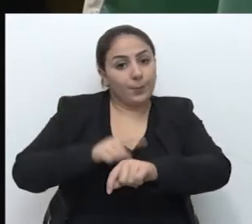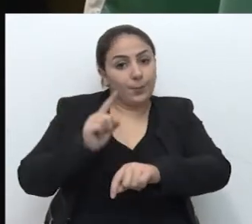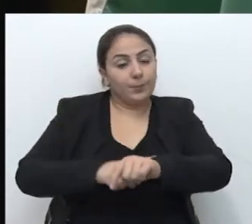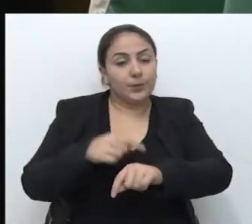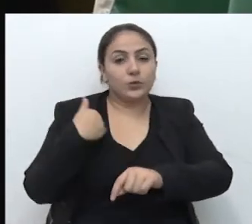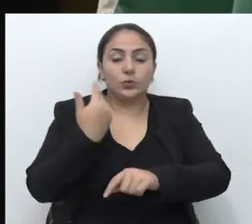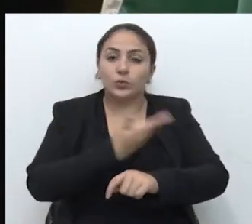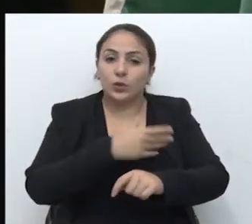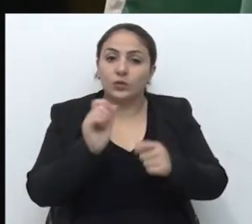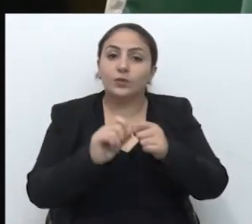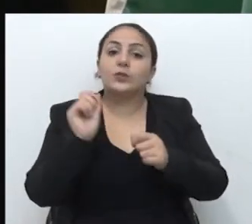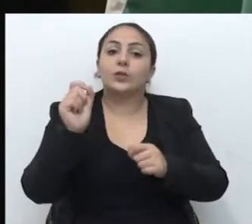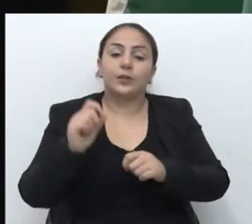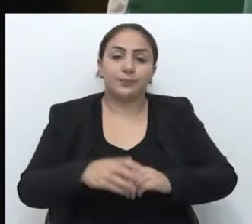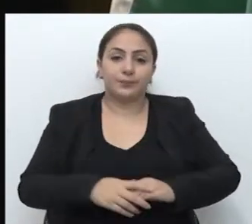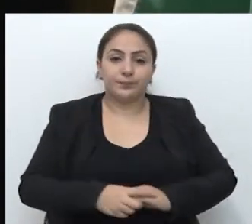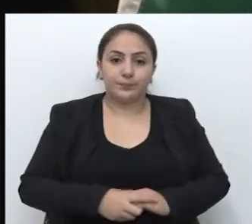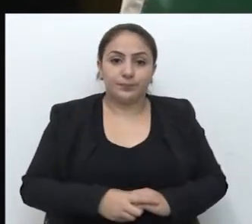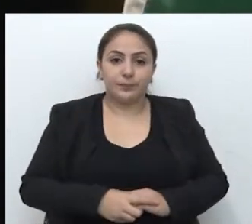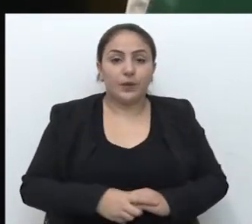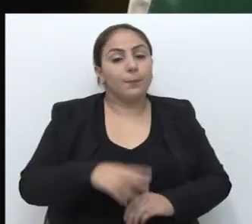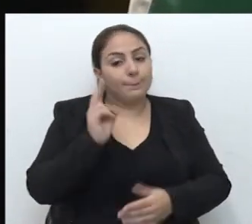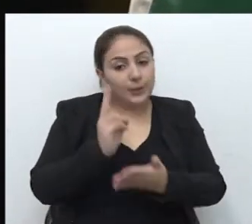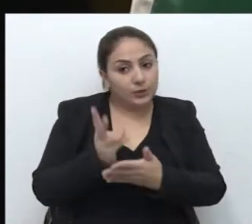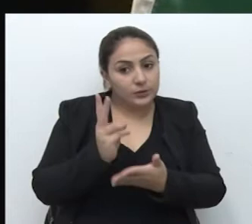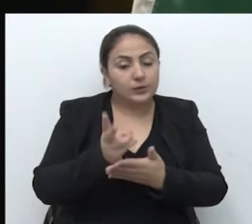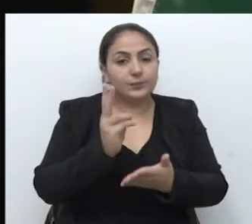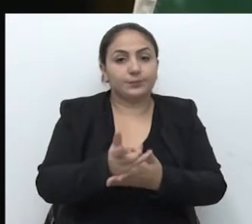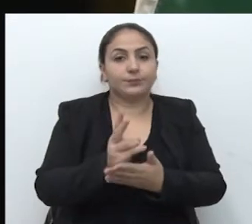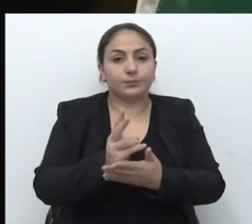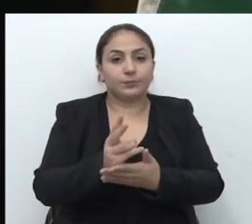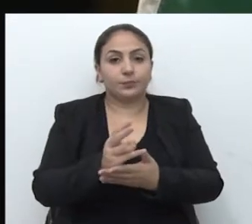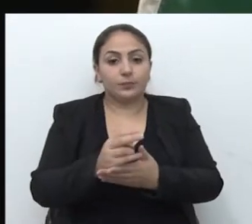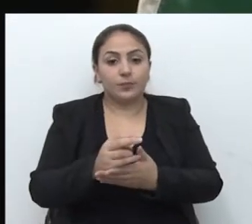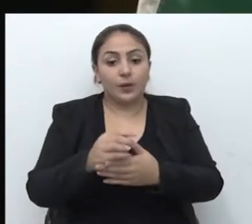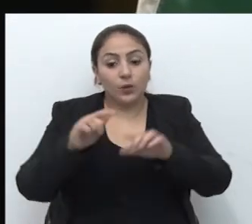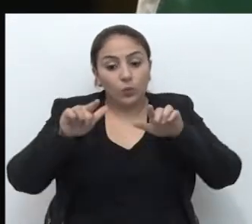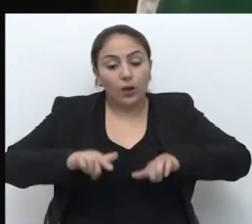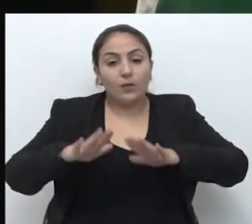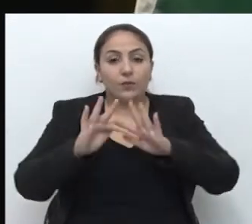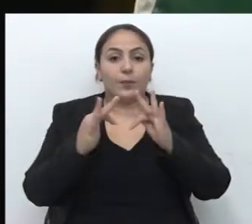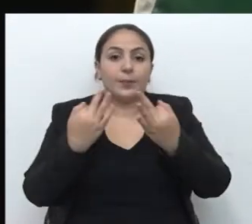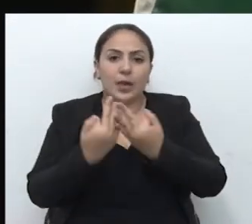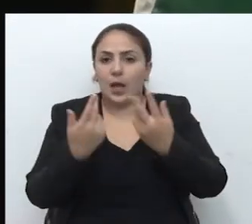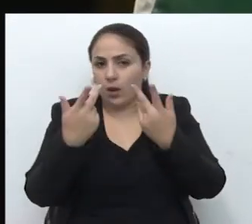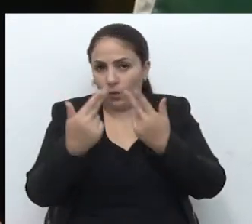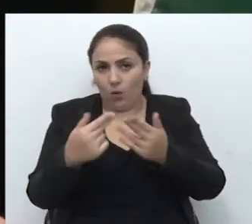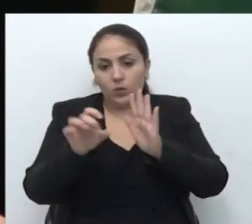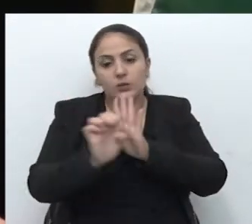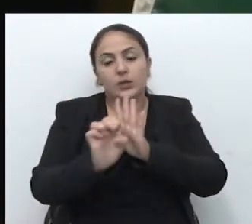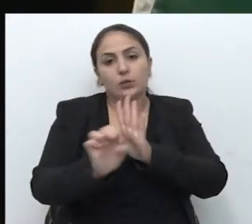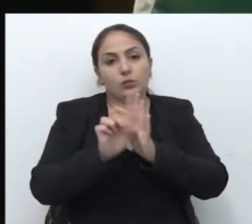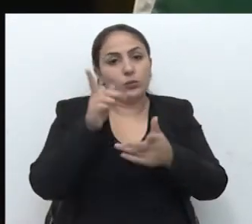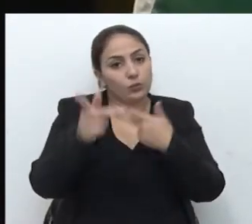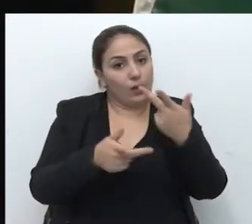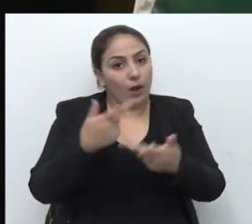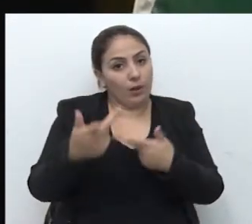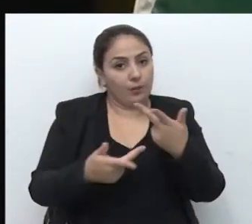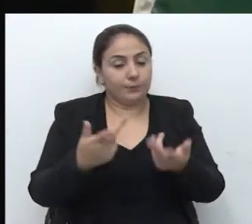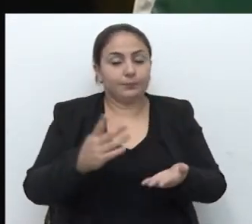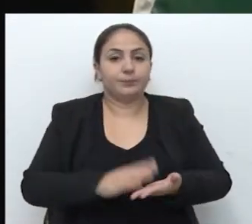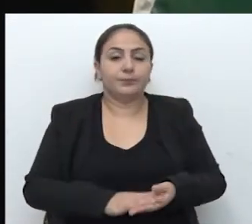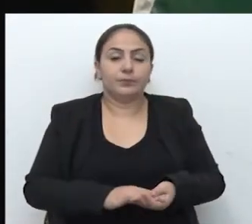primeiro momento, que ele seja mantido no seio familiar, que é o que o Estatuto do Idoso